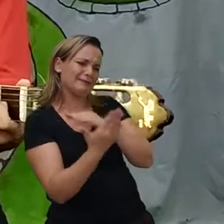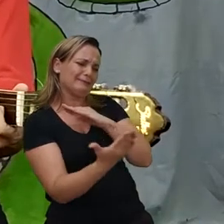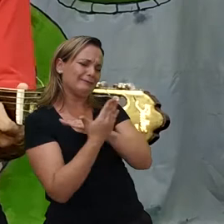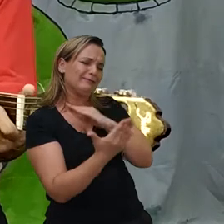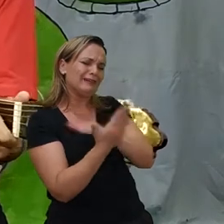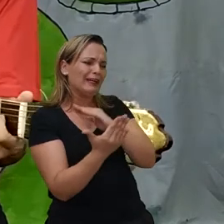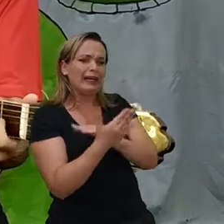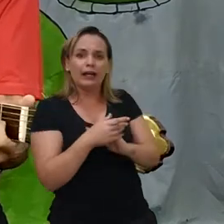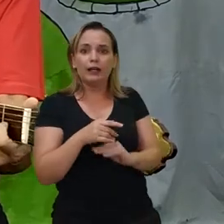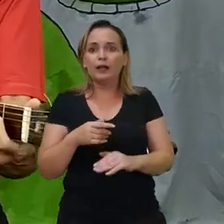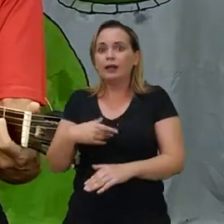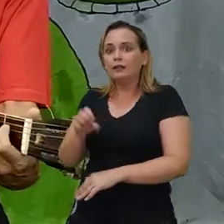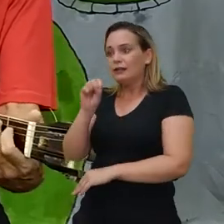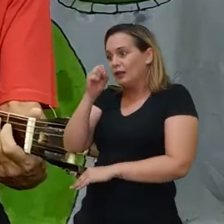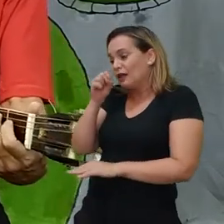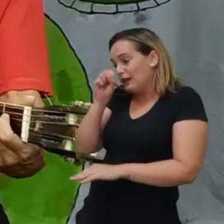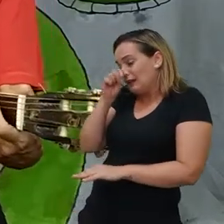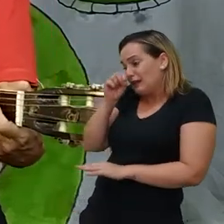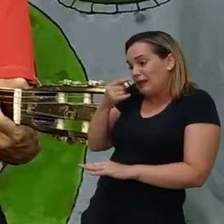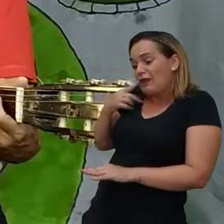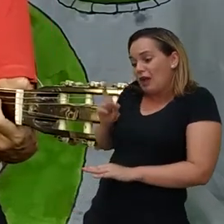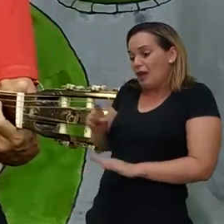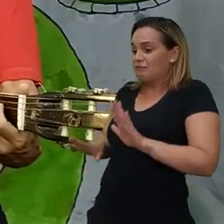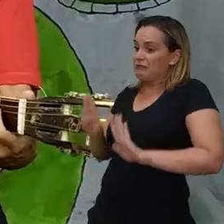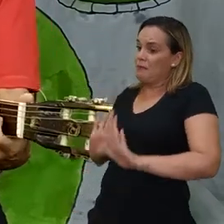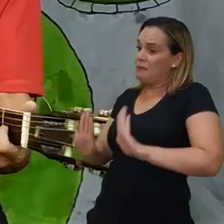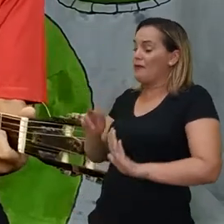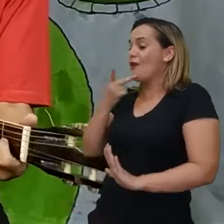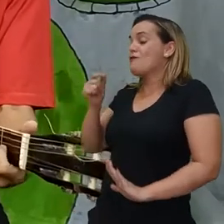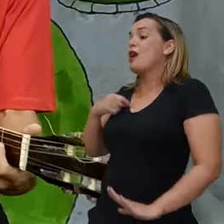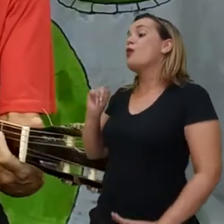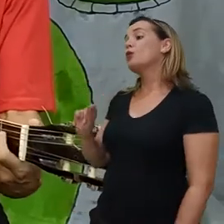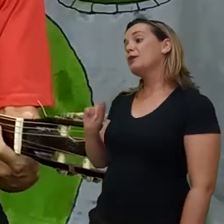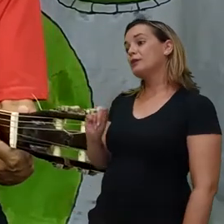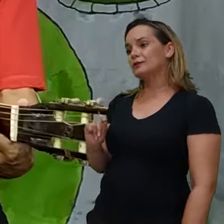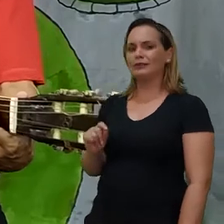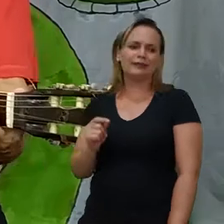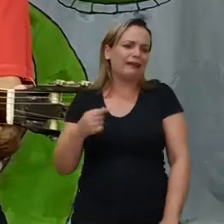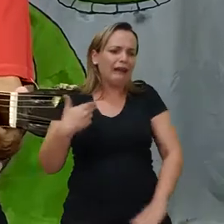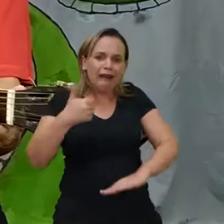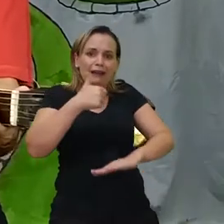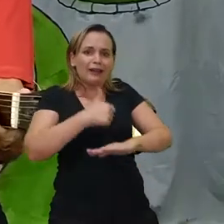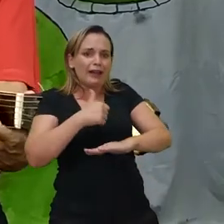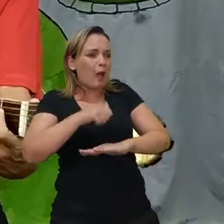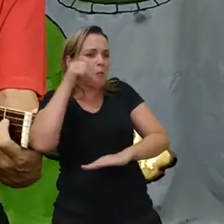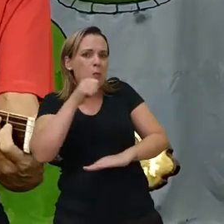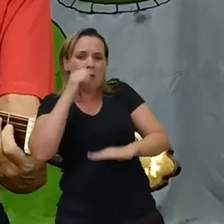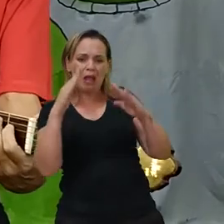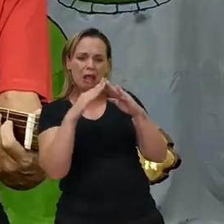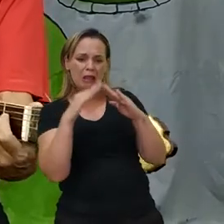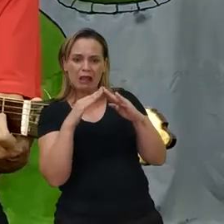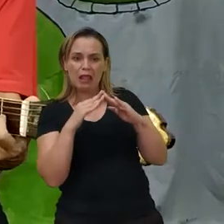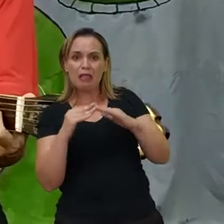ajudar? Seu ratinho vai depender do que tem para me falar. A dona da casa grande